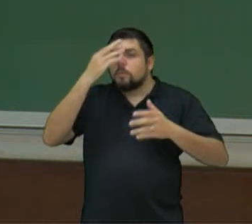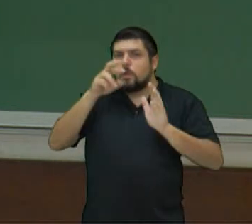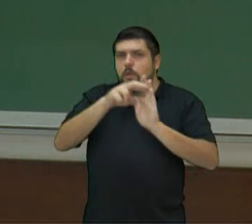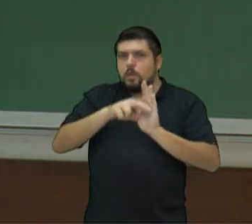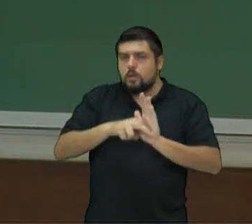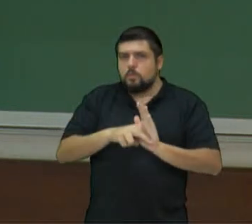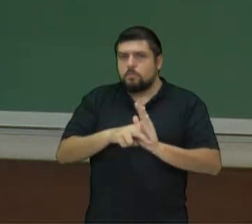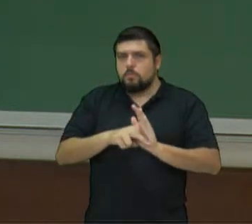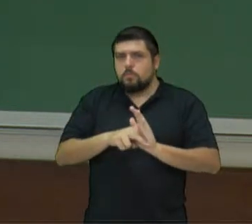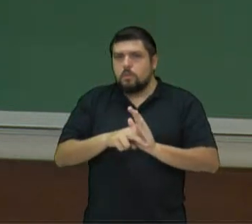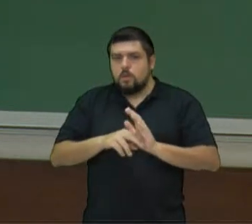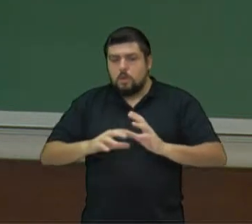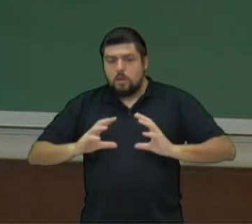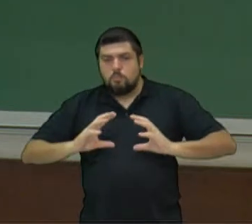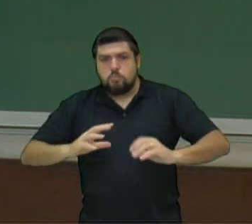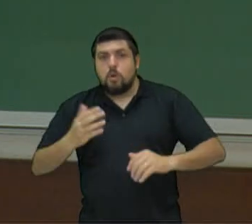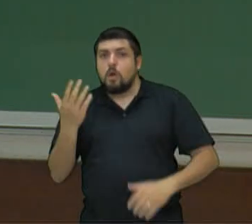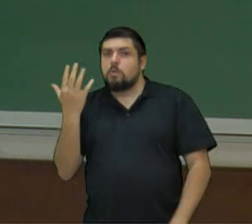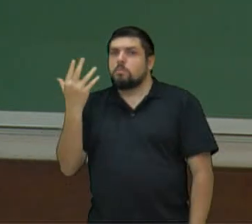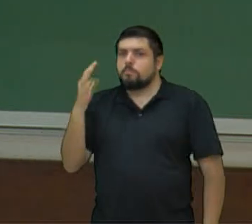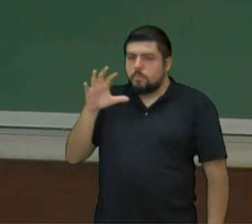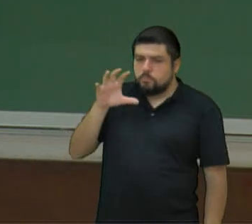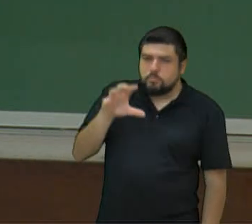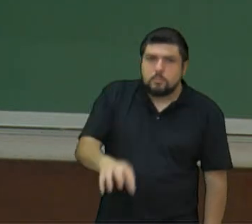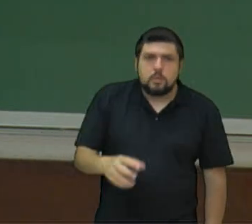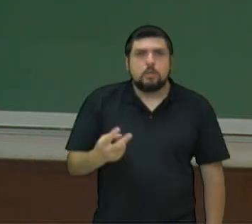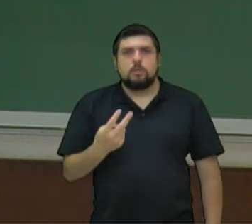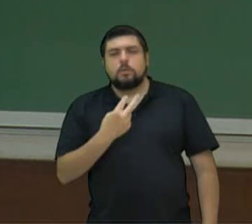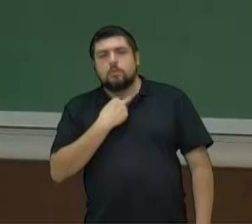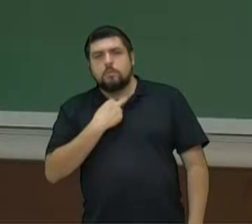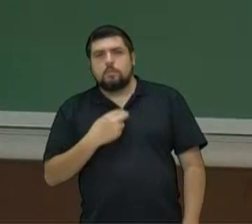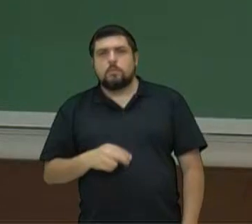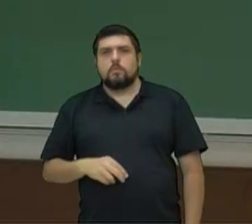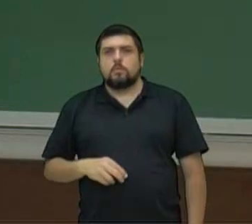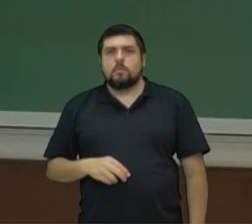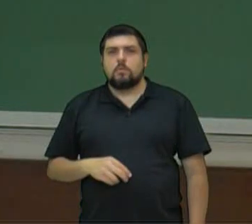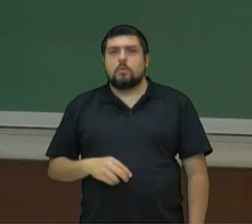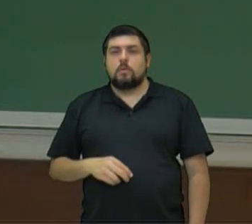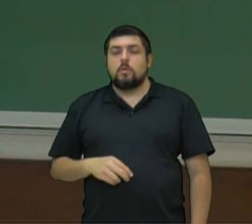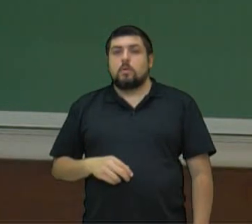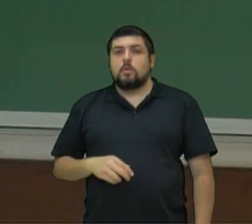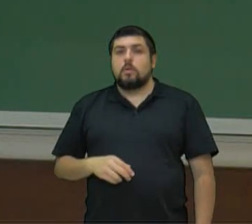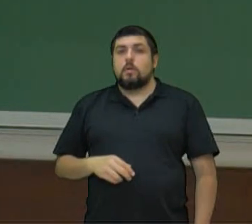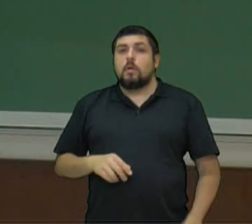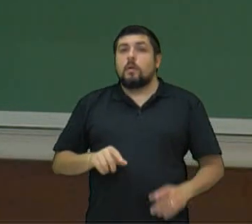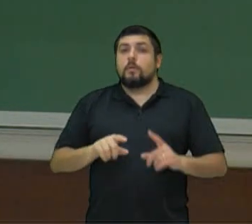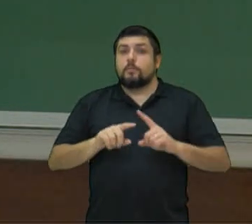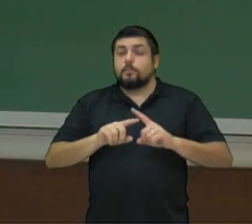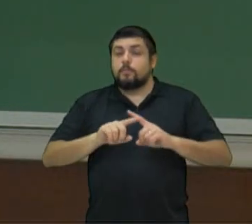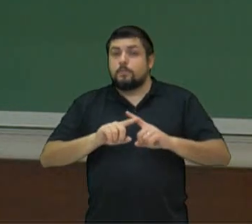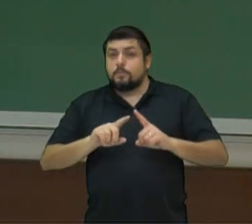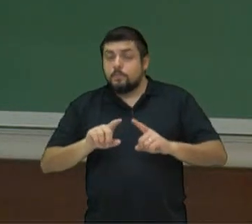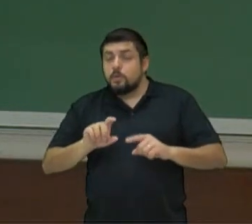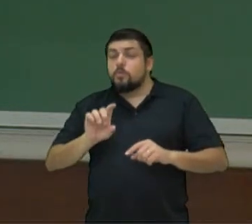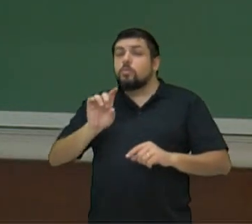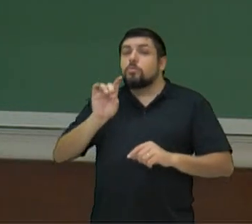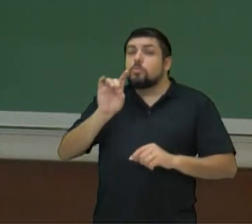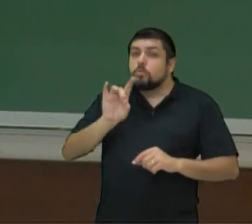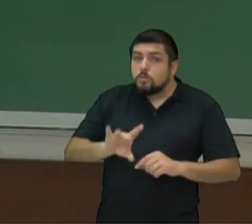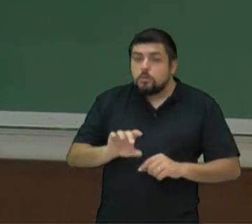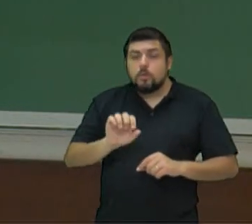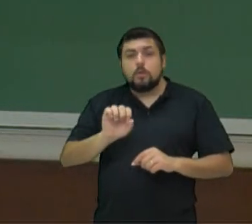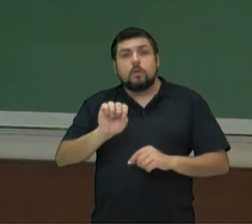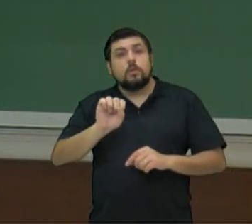na bola com as suas mãos. A menos que, olha o unless ali, né? A menos que você seja